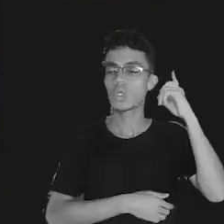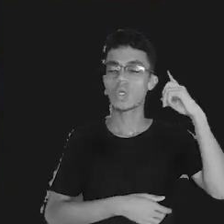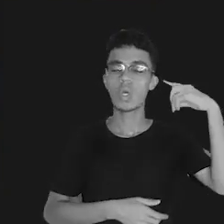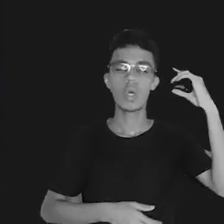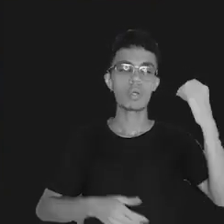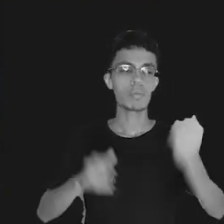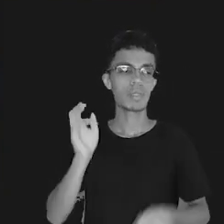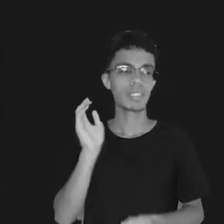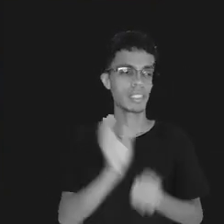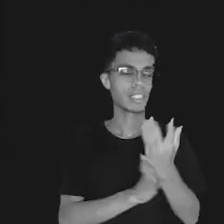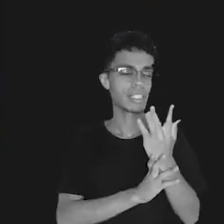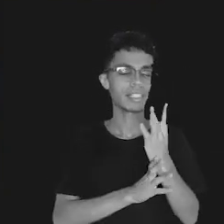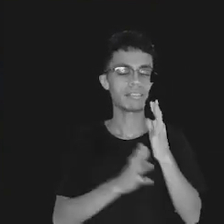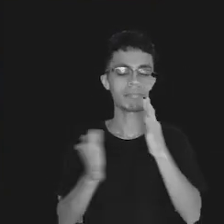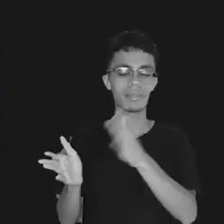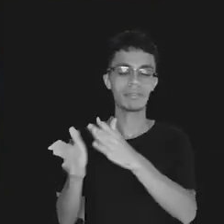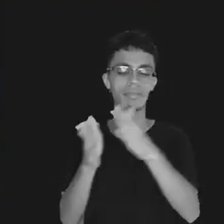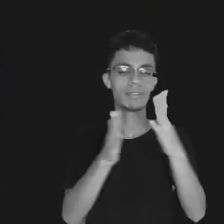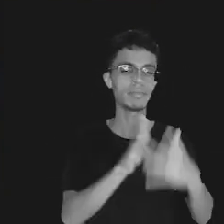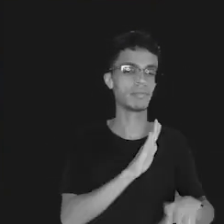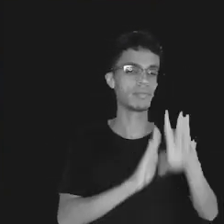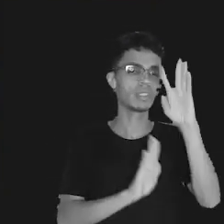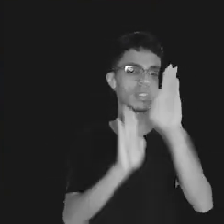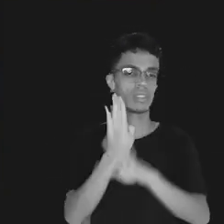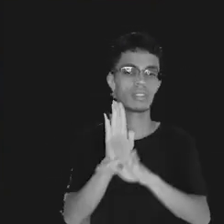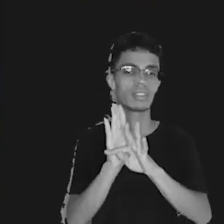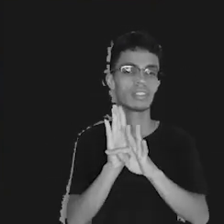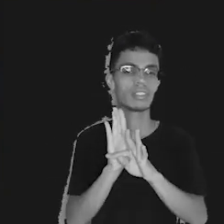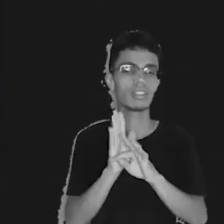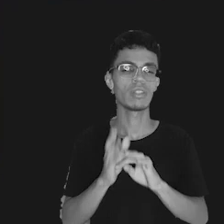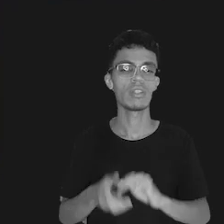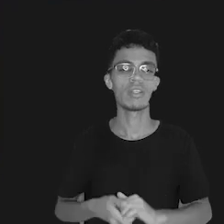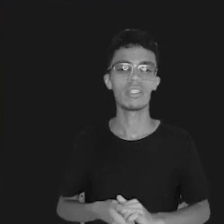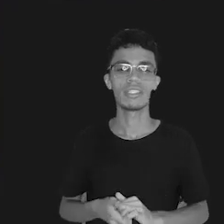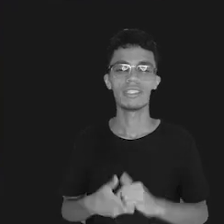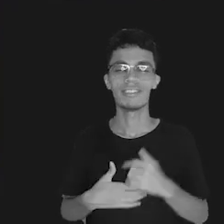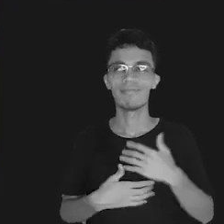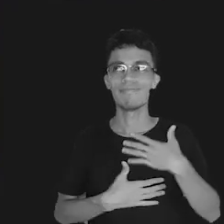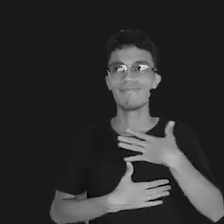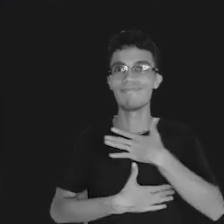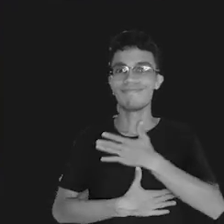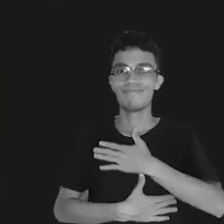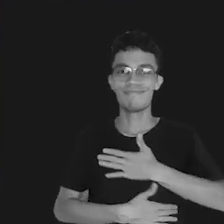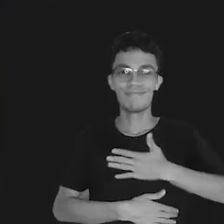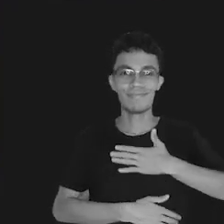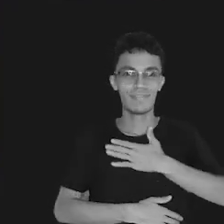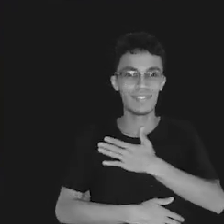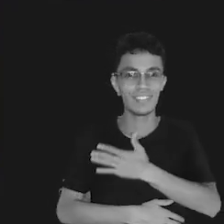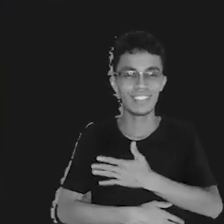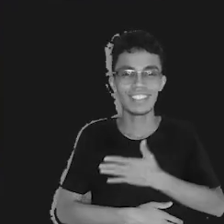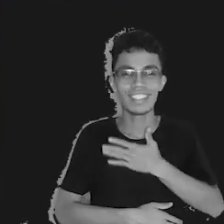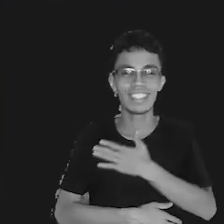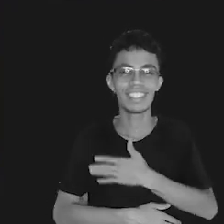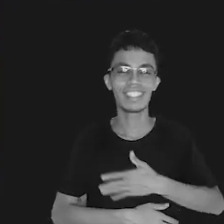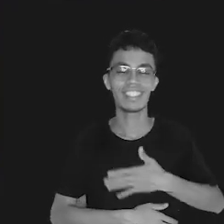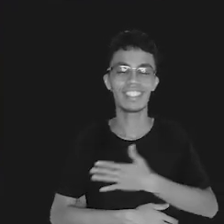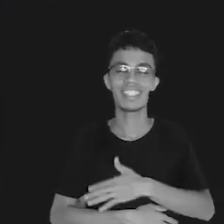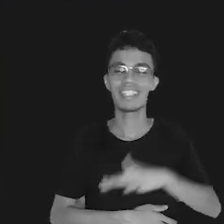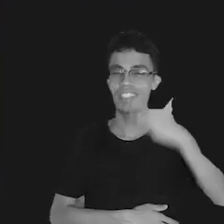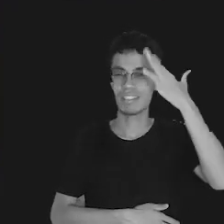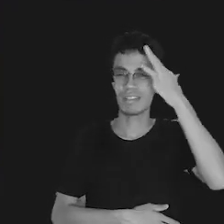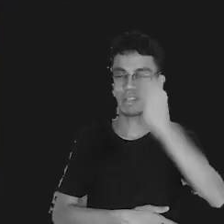camada para esse texto que tornasse ele mais aprazível para quem está